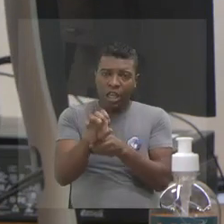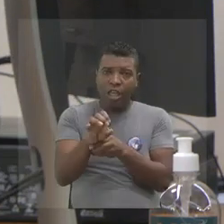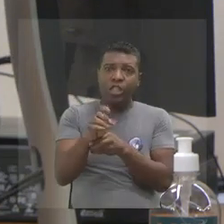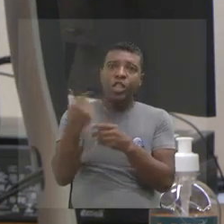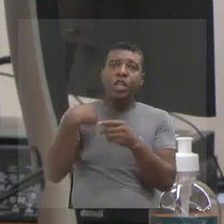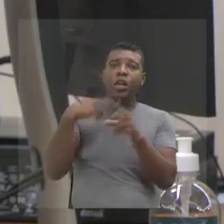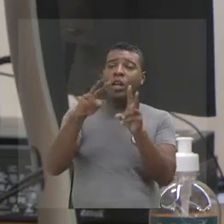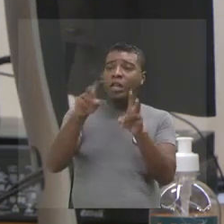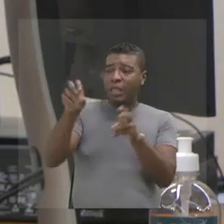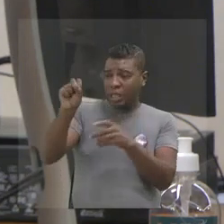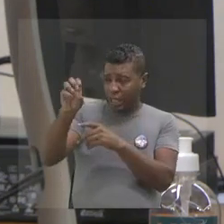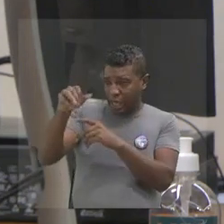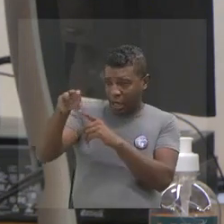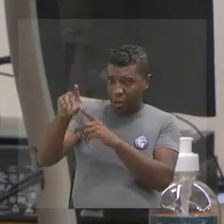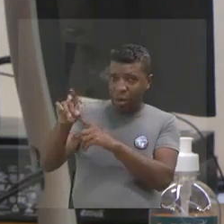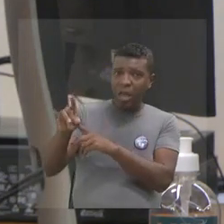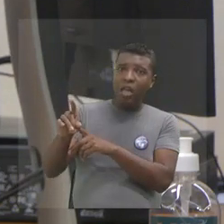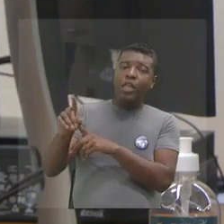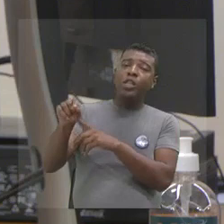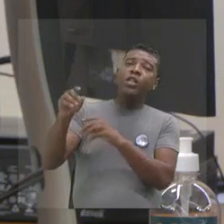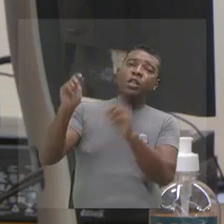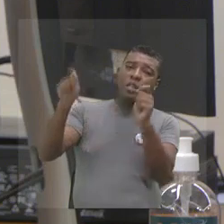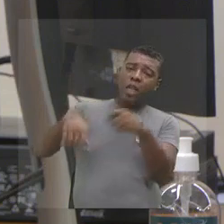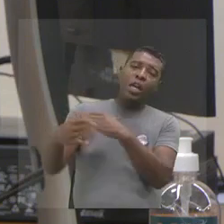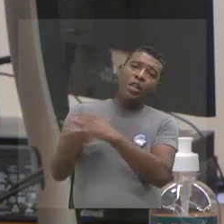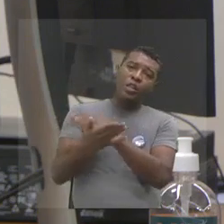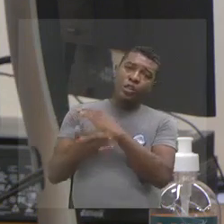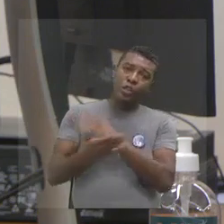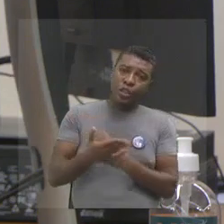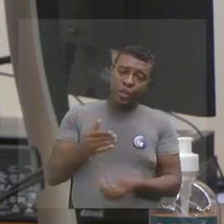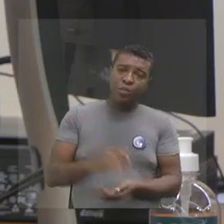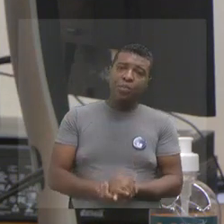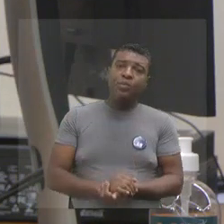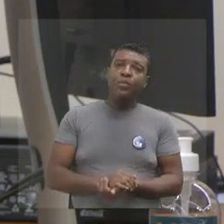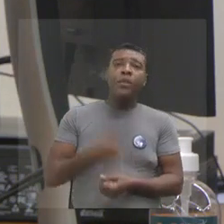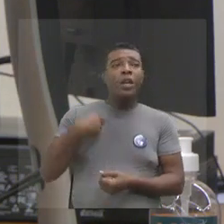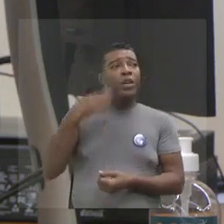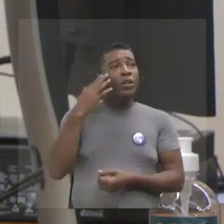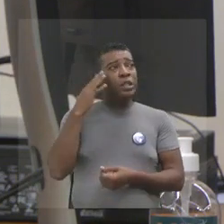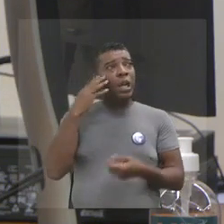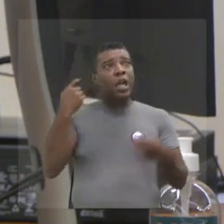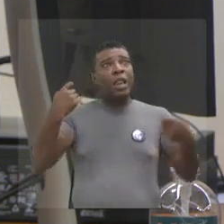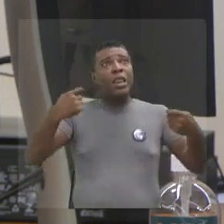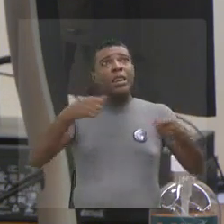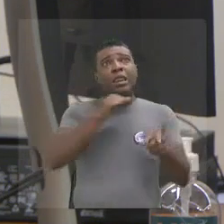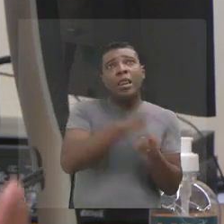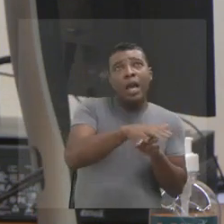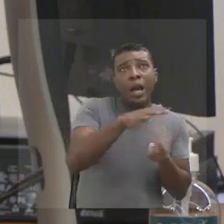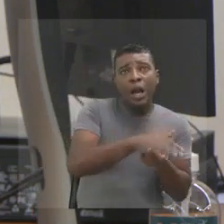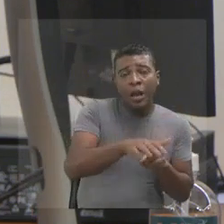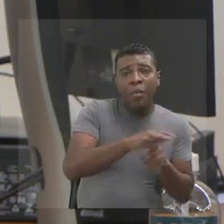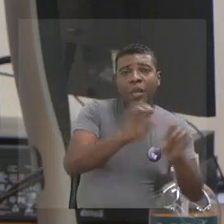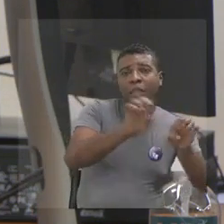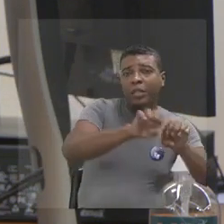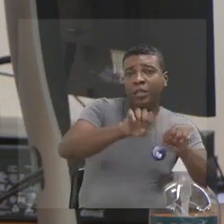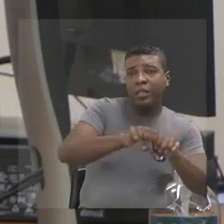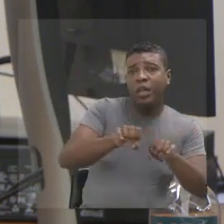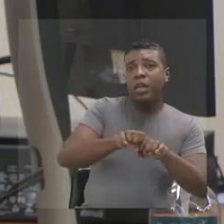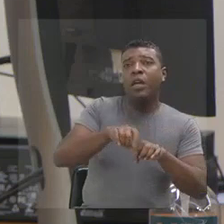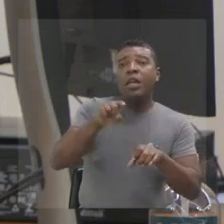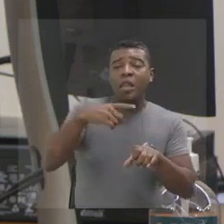possa nos ajudar fico muito feliz em saber que demandas estruturais dos parques como essa demanda por exemplo